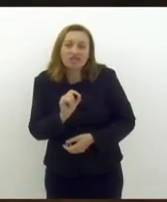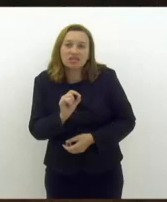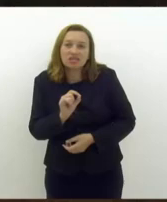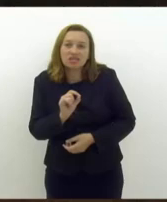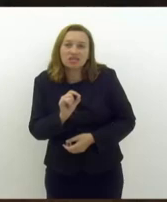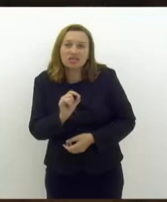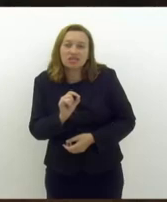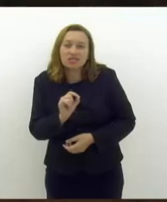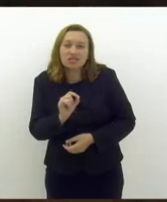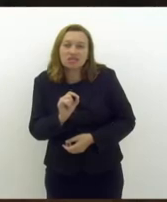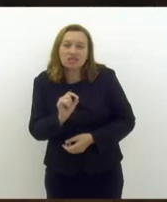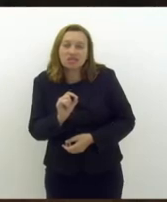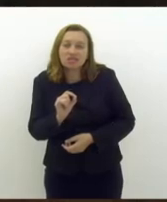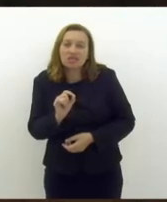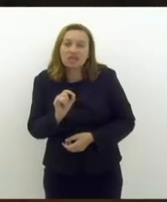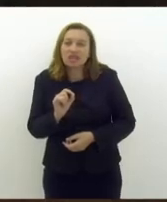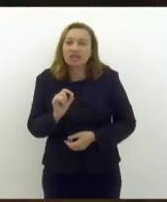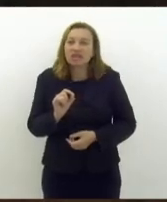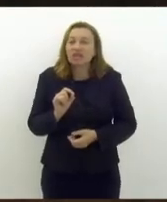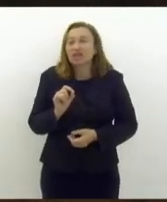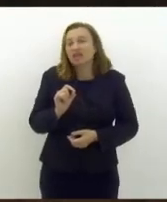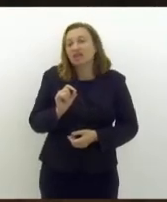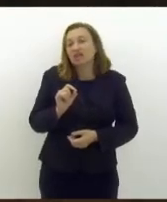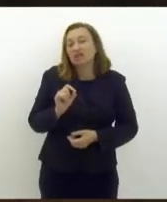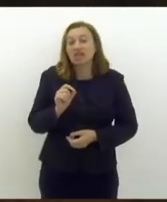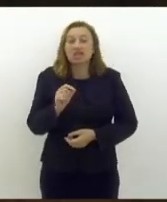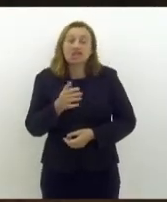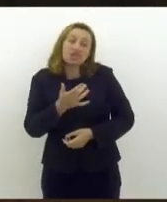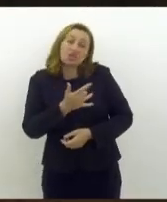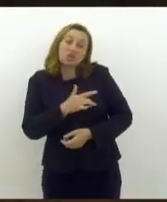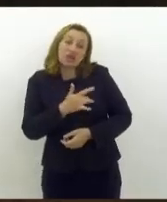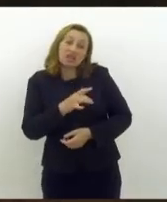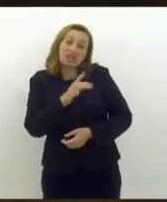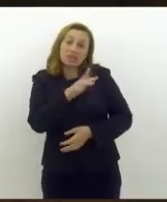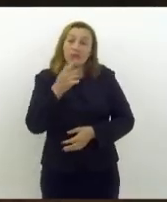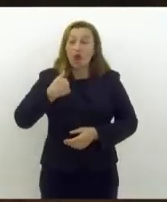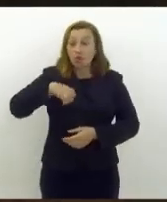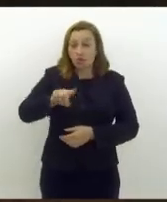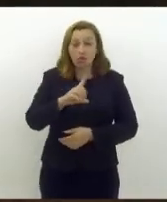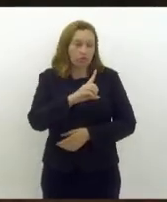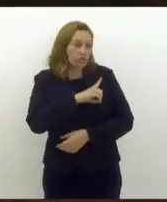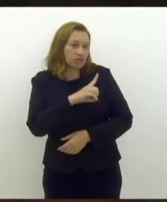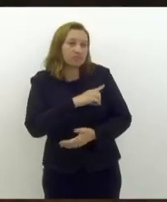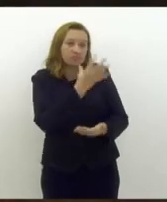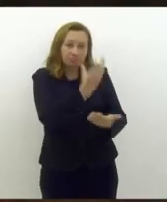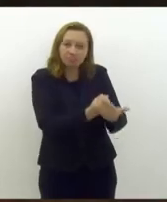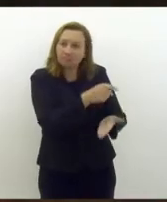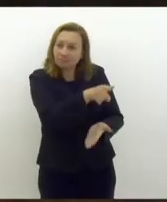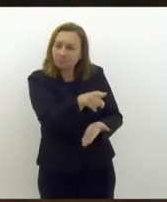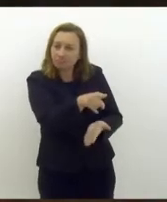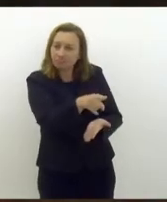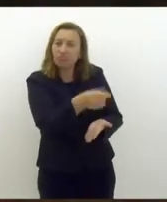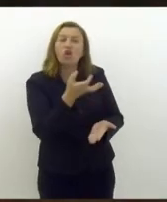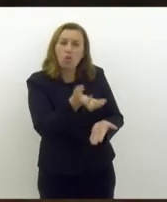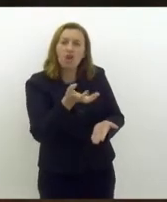desses abusos que eles tentam implementar Então eu fui para a delegacia tá aqui o registro eu quero narrar o que aconteceu